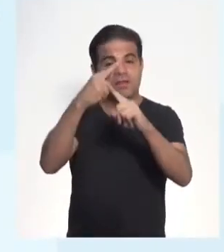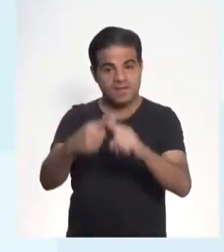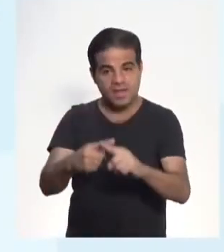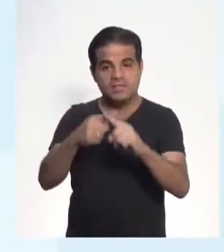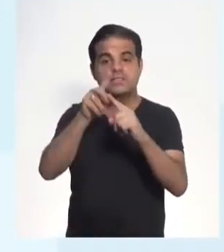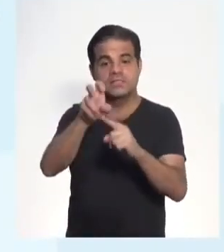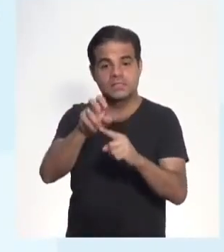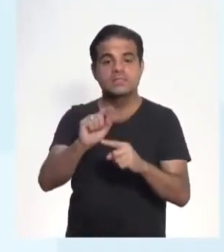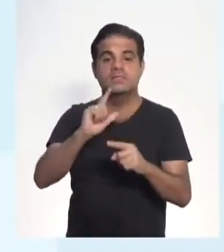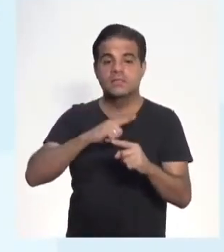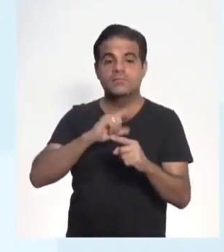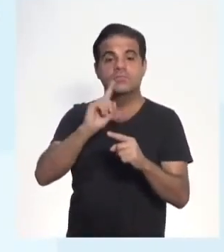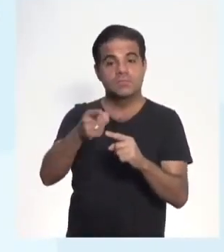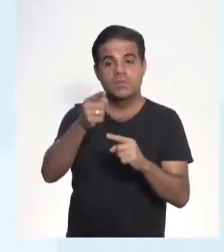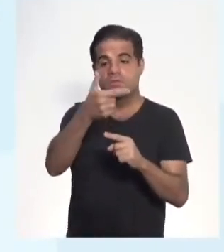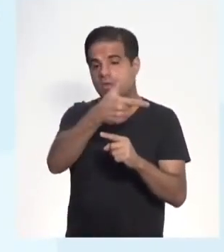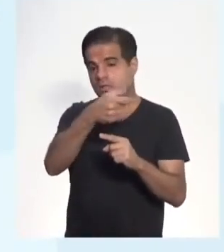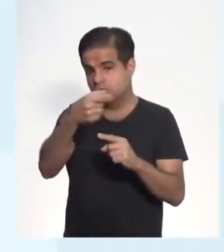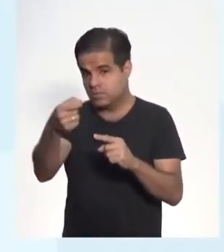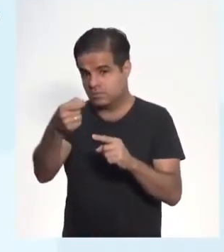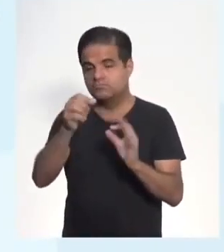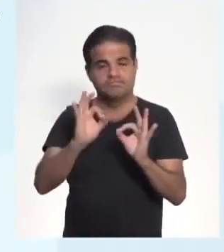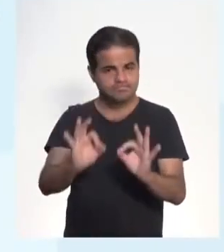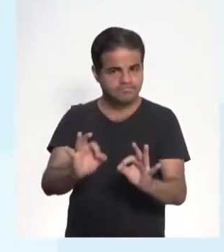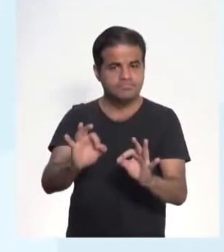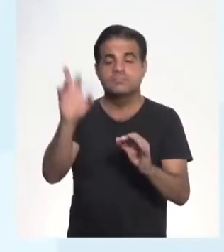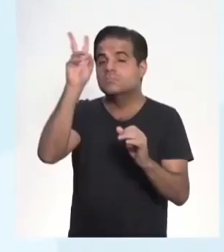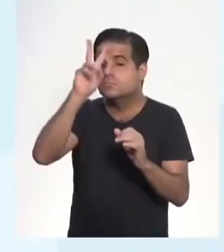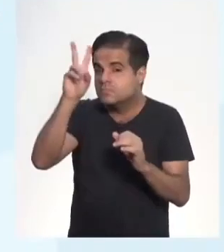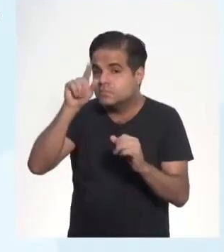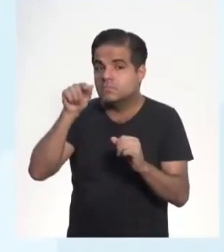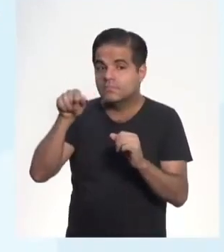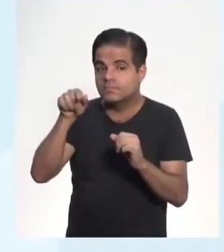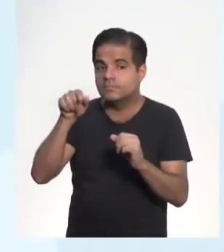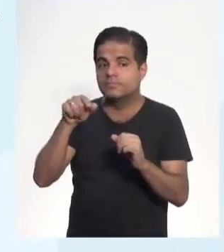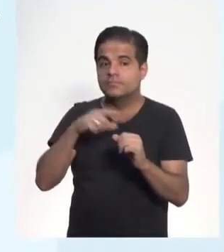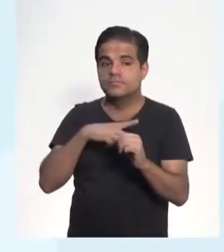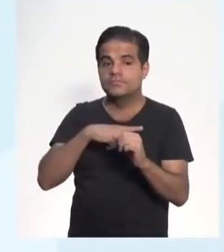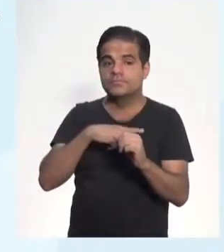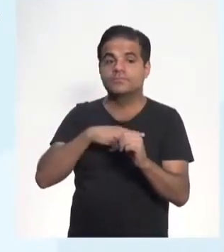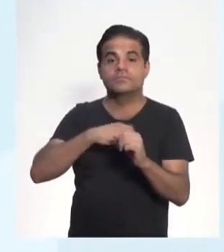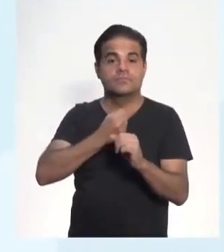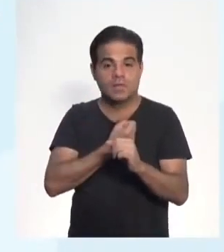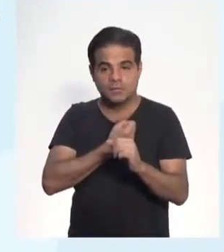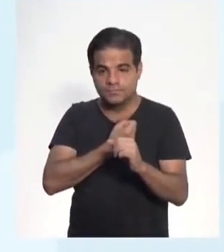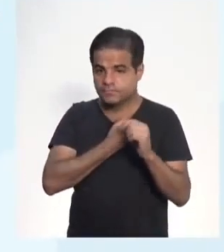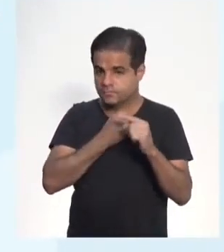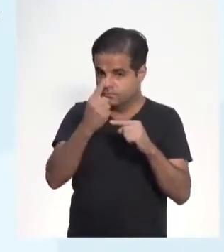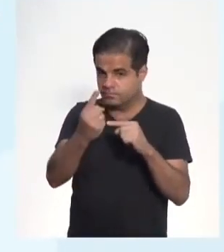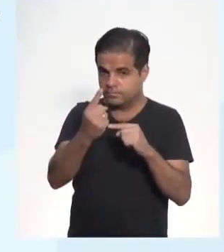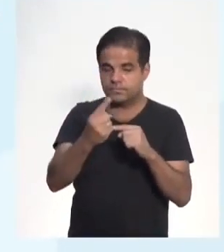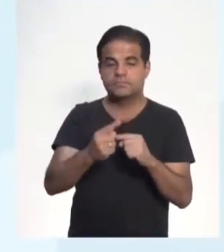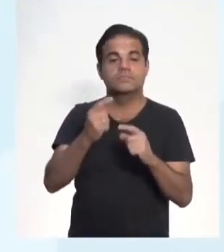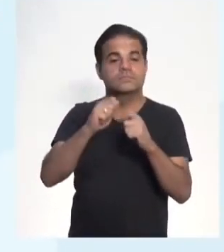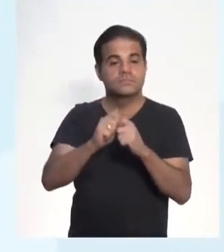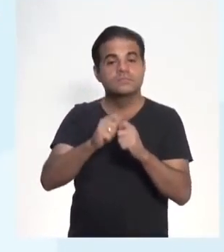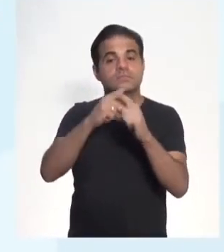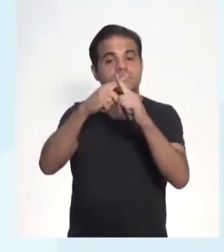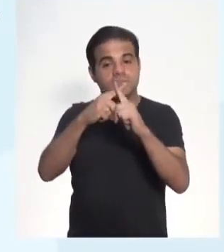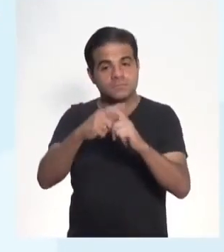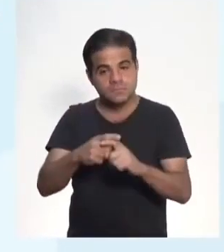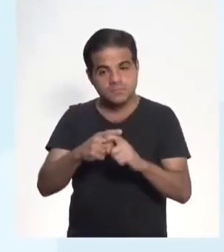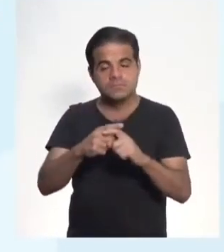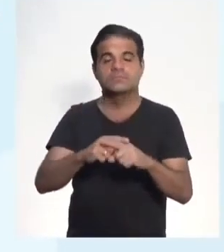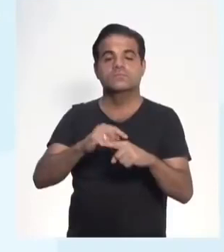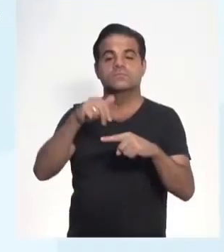15, temos aí 1.200, ok? Lembrando que aqui embaixo tem o número 1 e a gente faz a multiplicação,